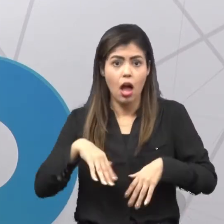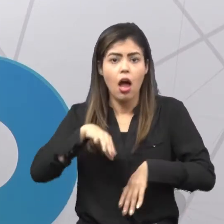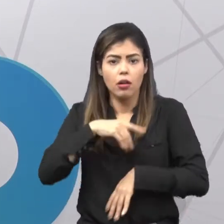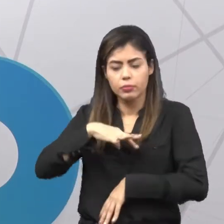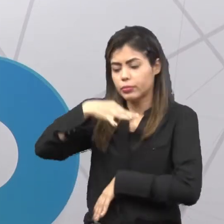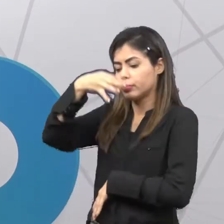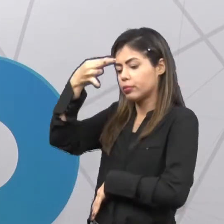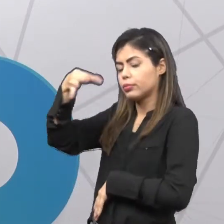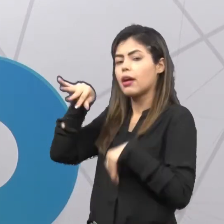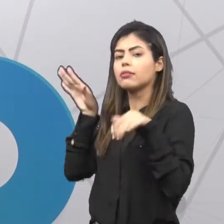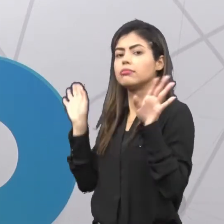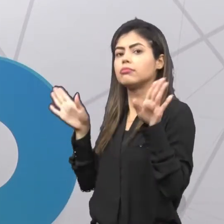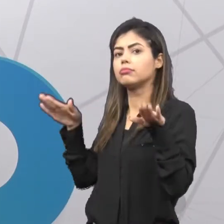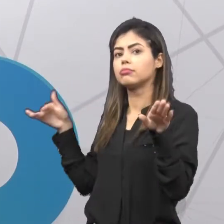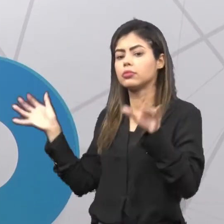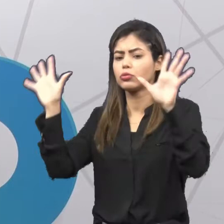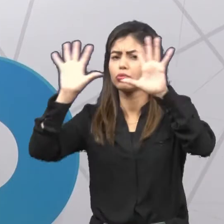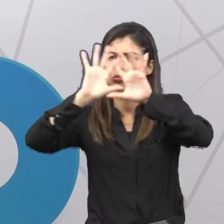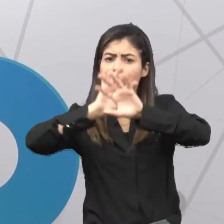ficou bastante famosa